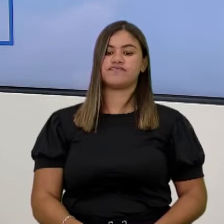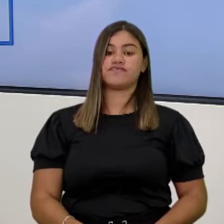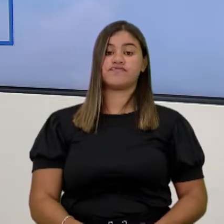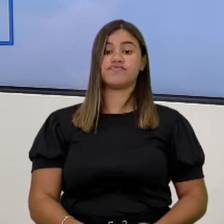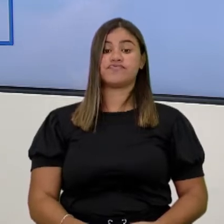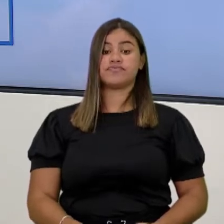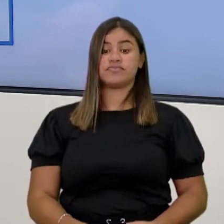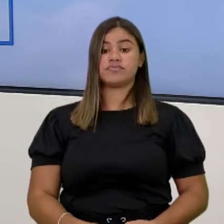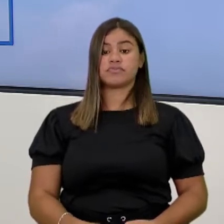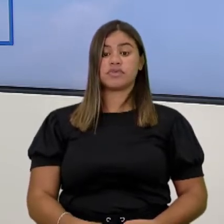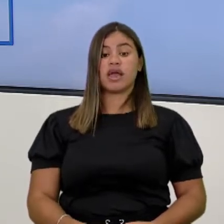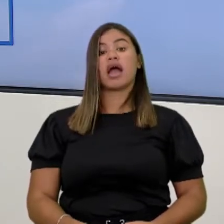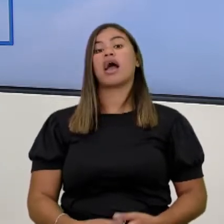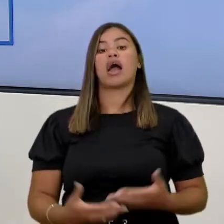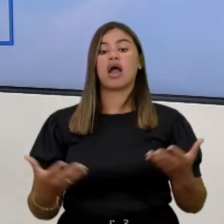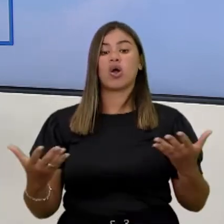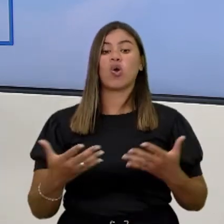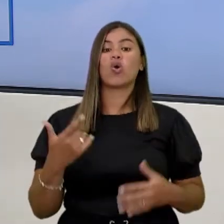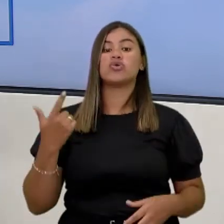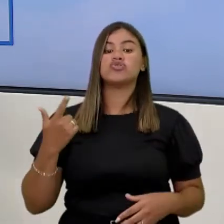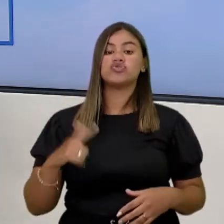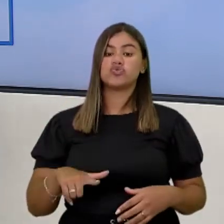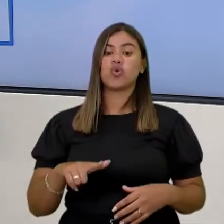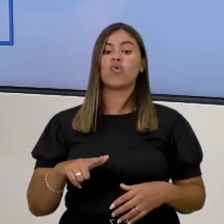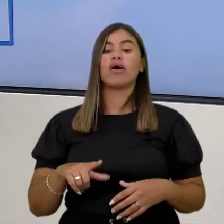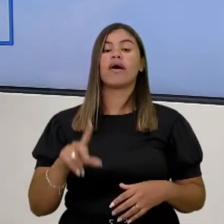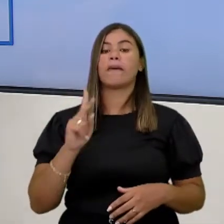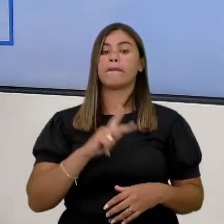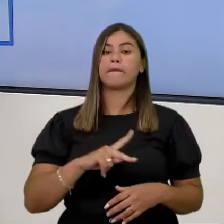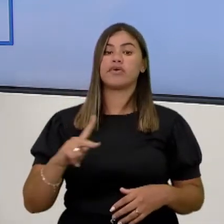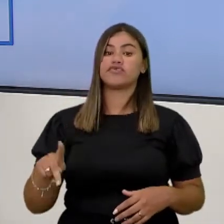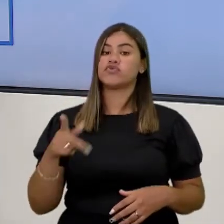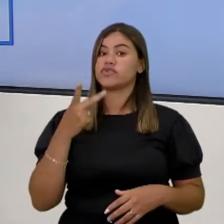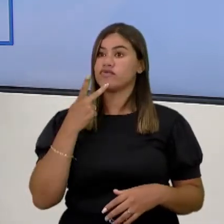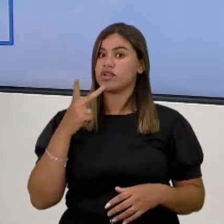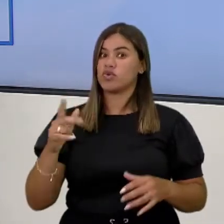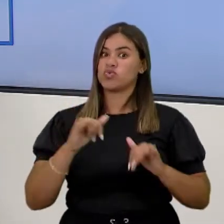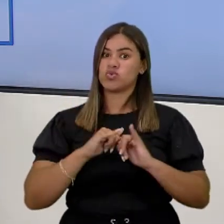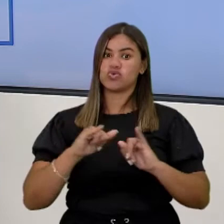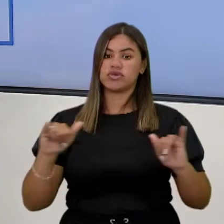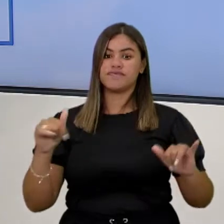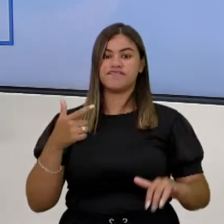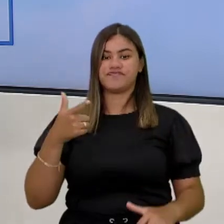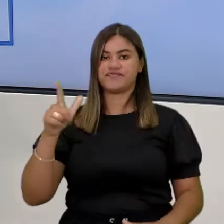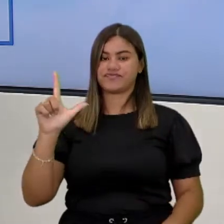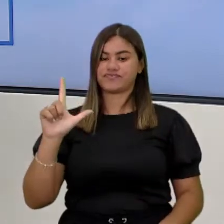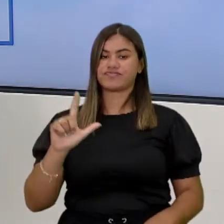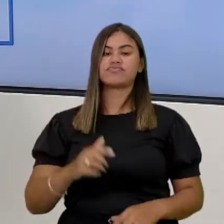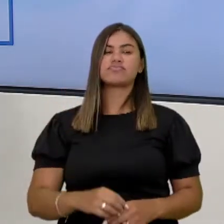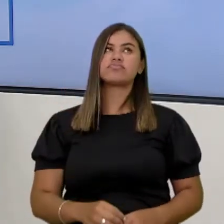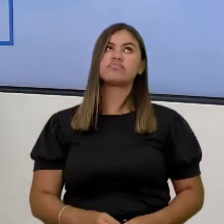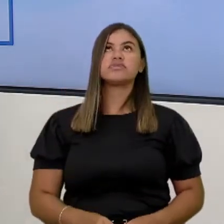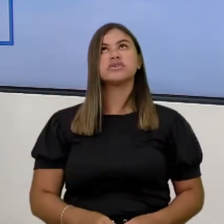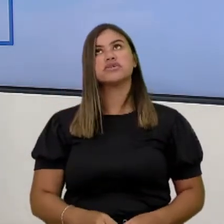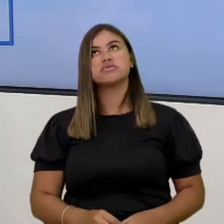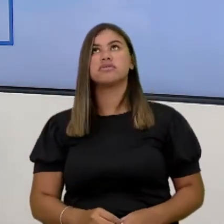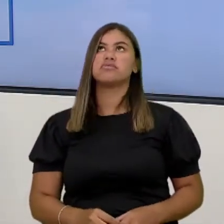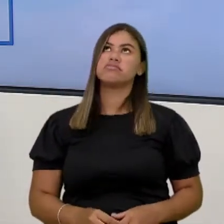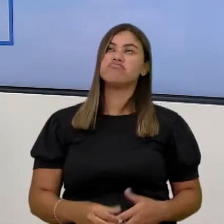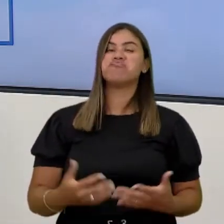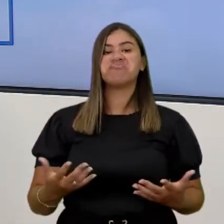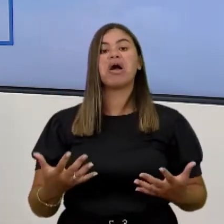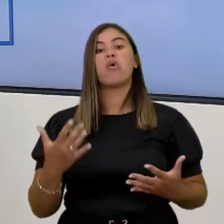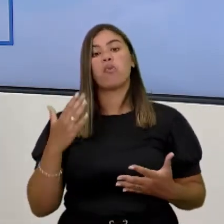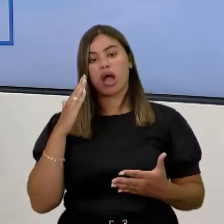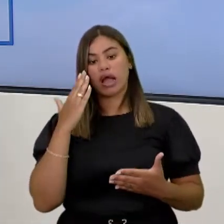Vamos mais além. A professora falou que há outro assunto. Então, eu acredito que um conflito bélico envolvendo a Rússia,